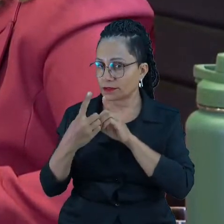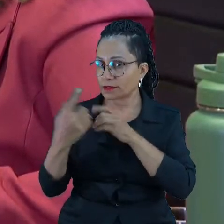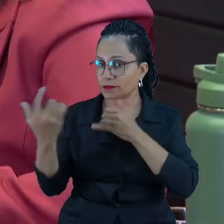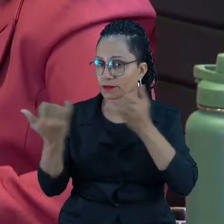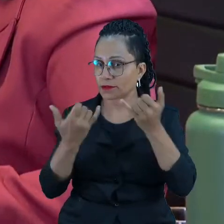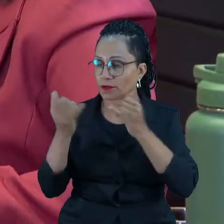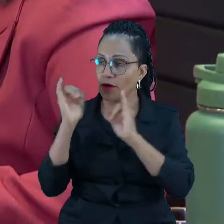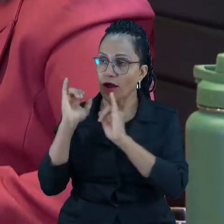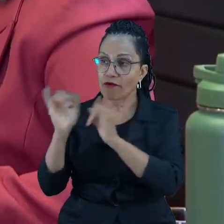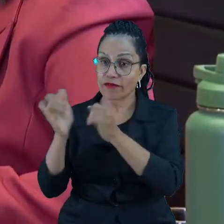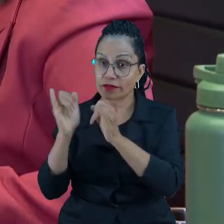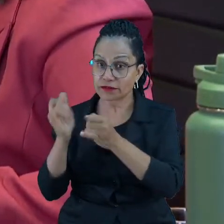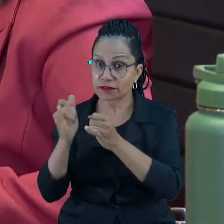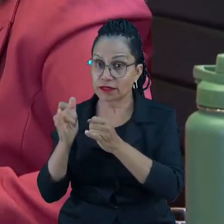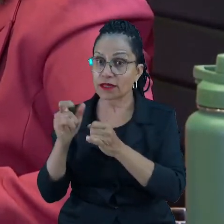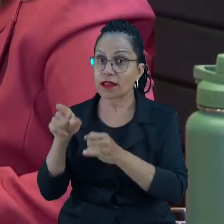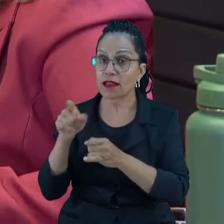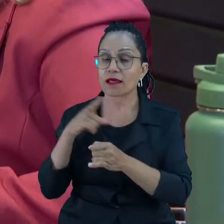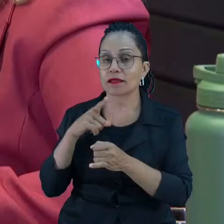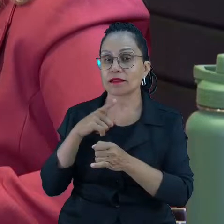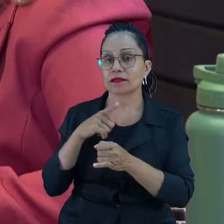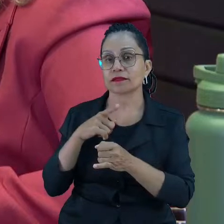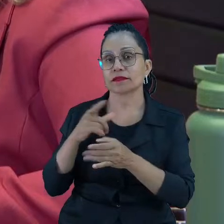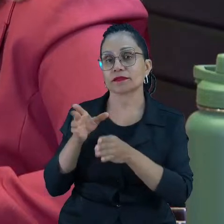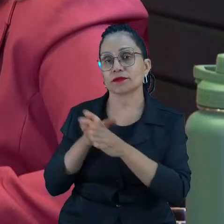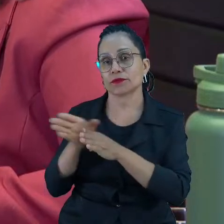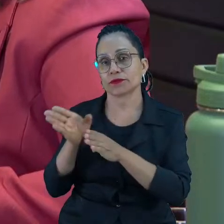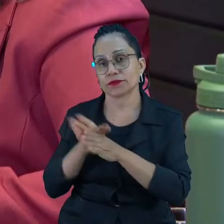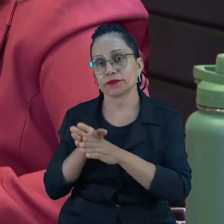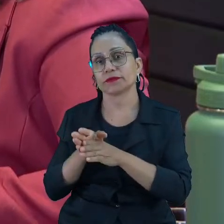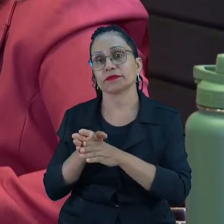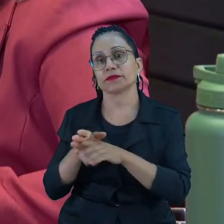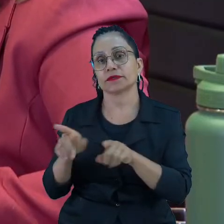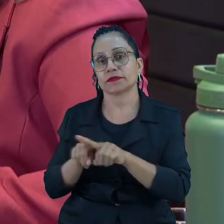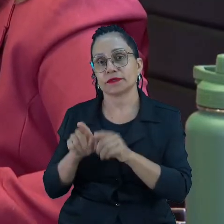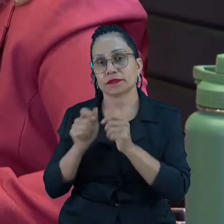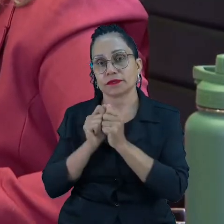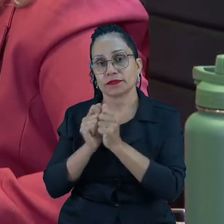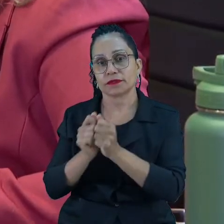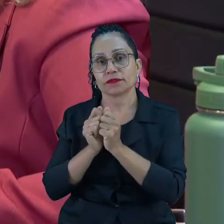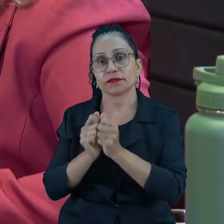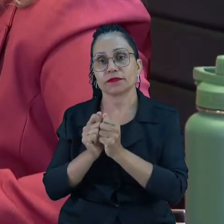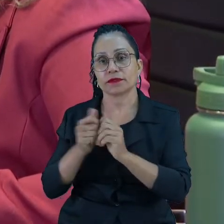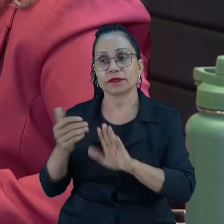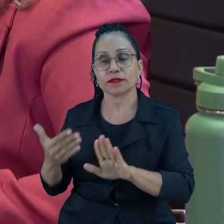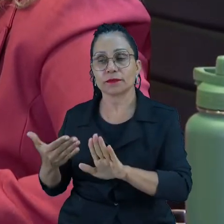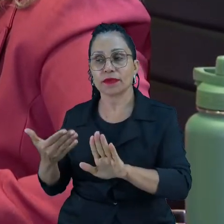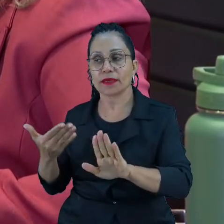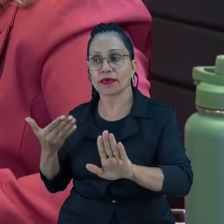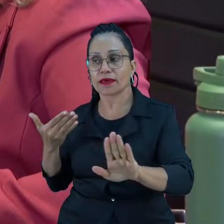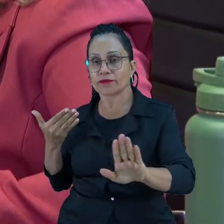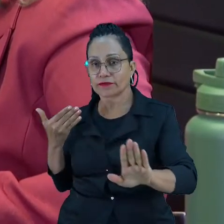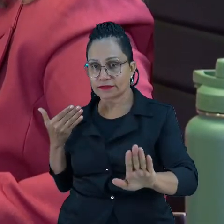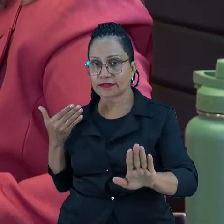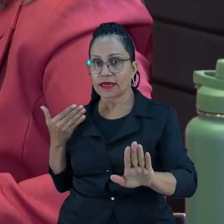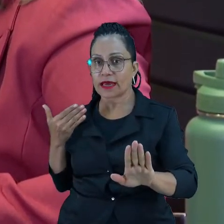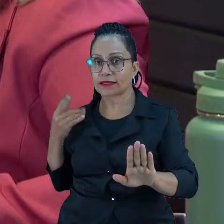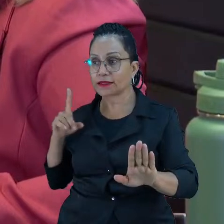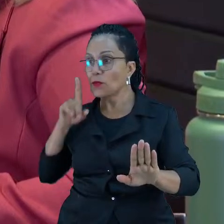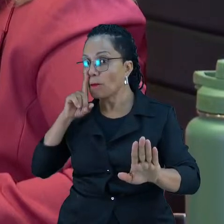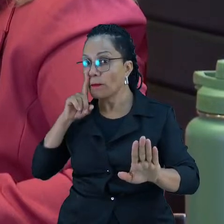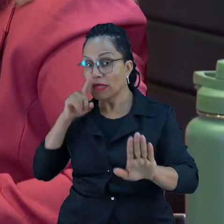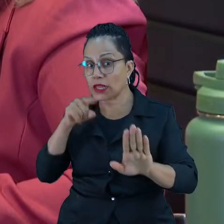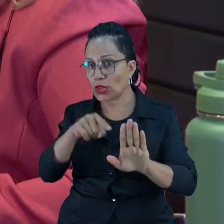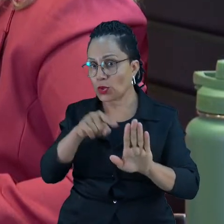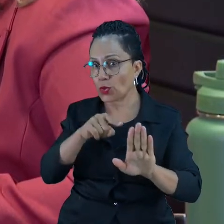alguma situação, que lá você vai ser orientada, instruída, acompanhada, afastada e vai ser adotada todas as